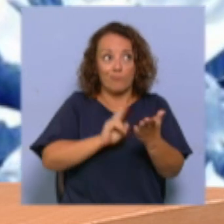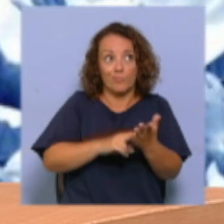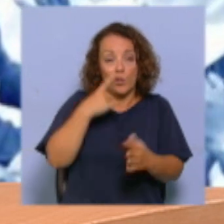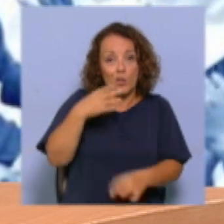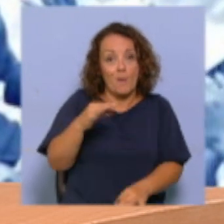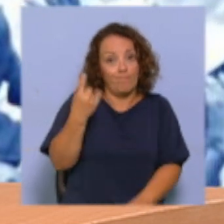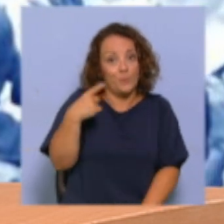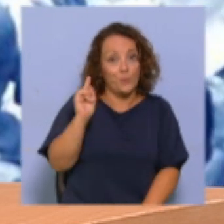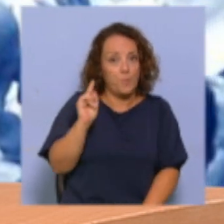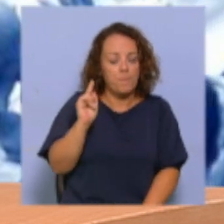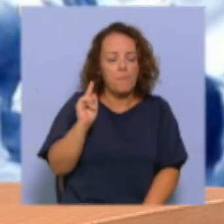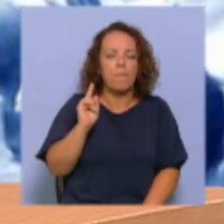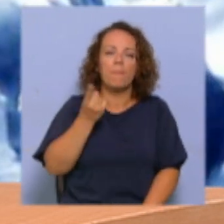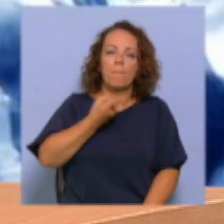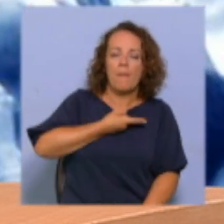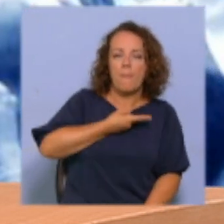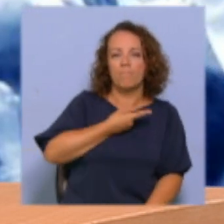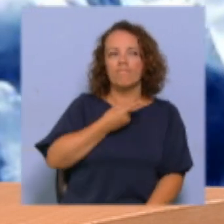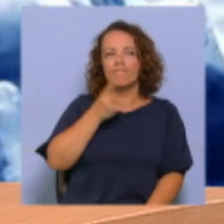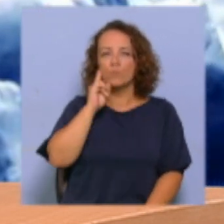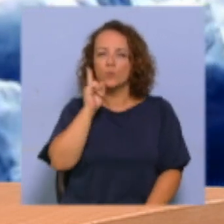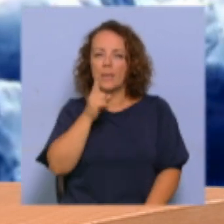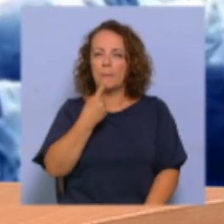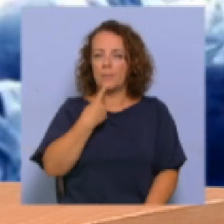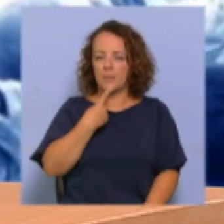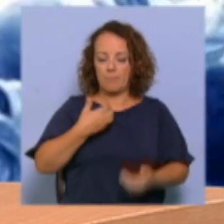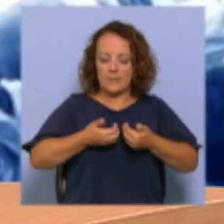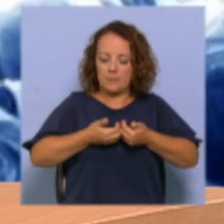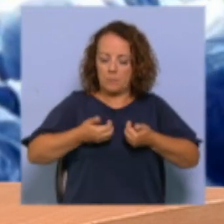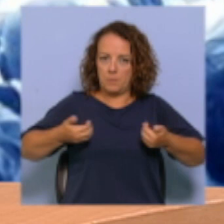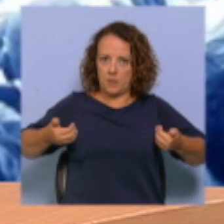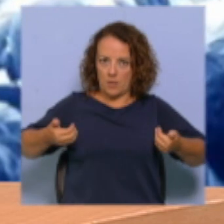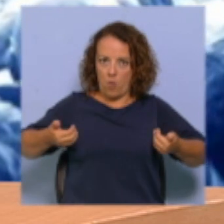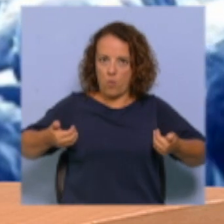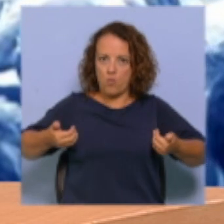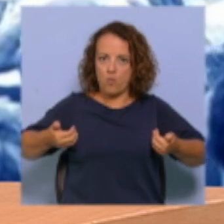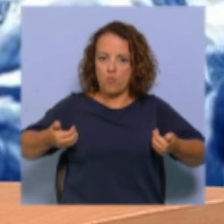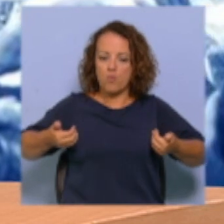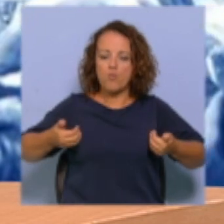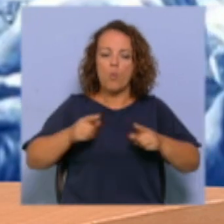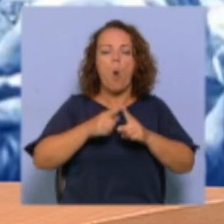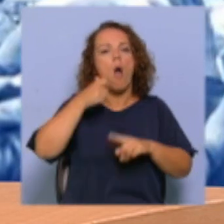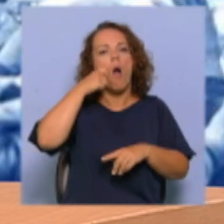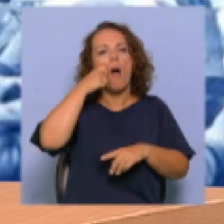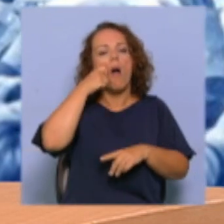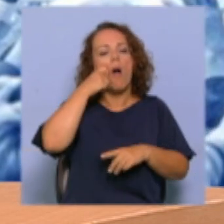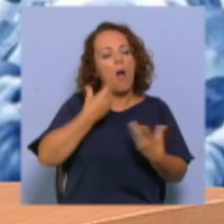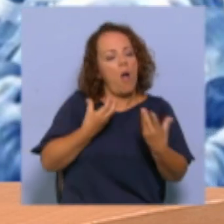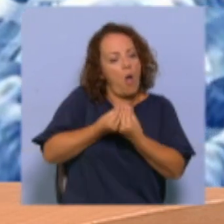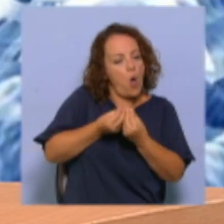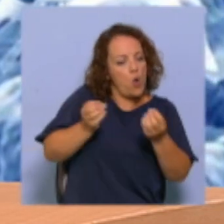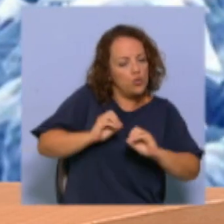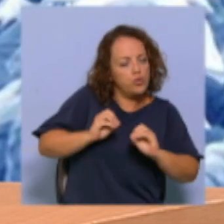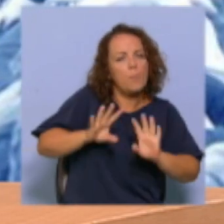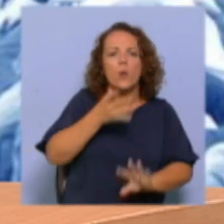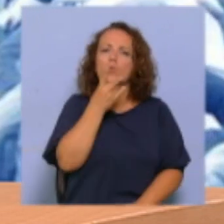é compreender que a separação física não implica estar sozinho. Ou seja, nós